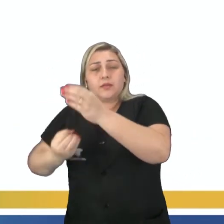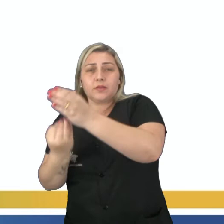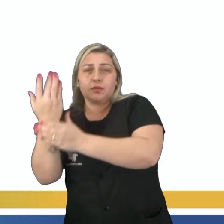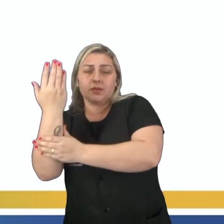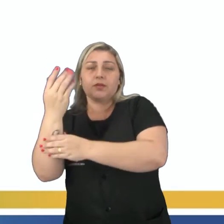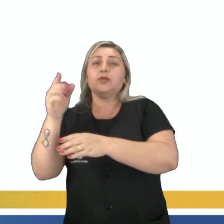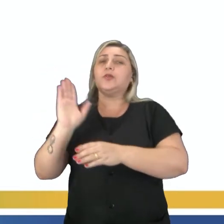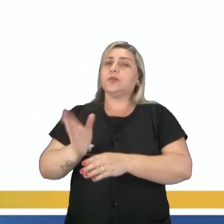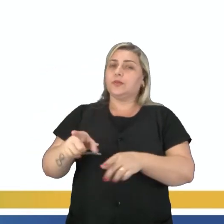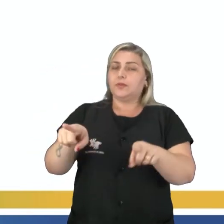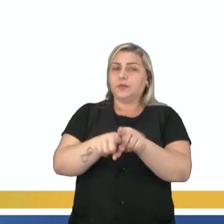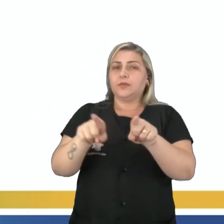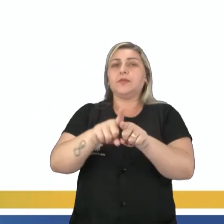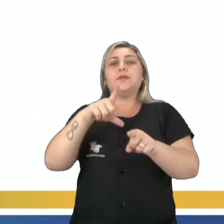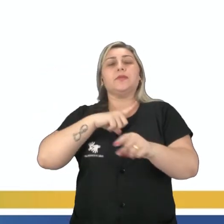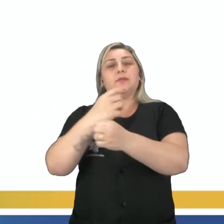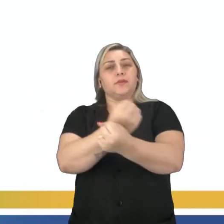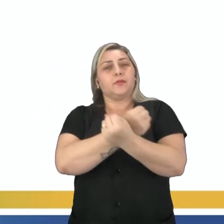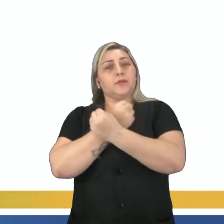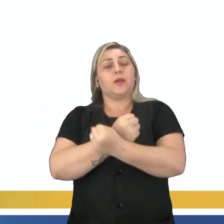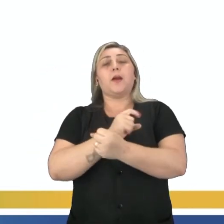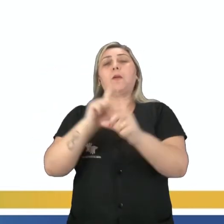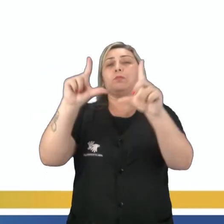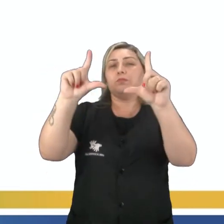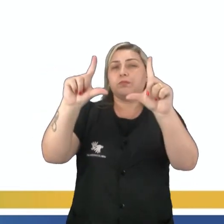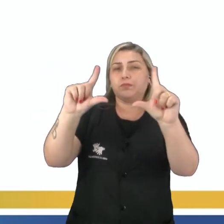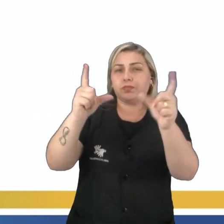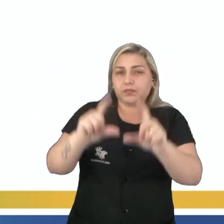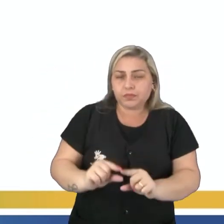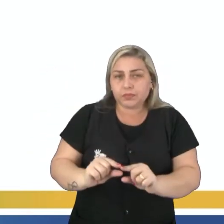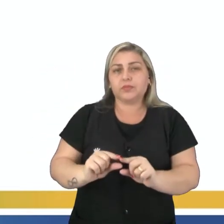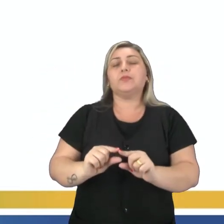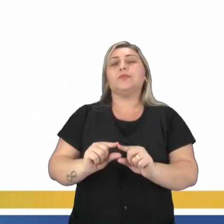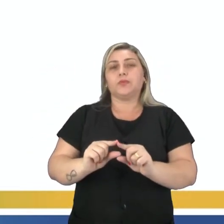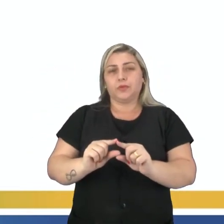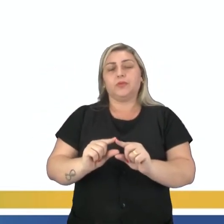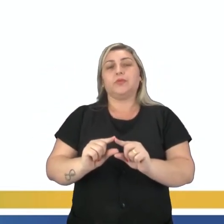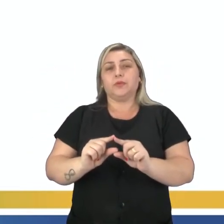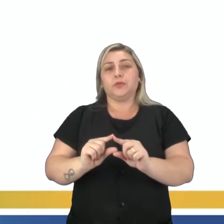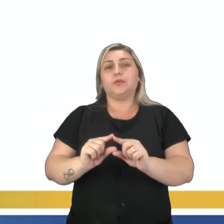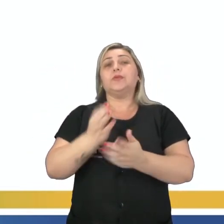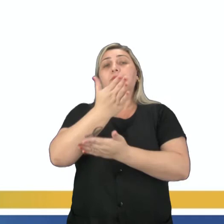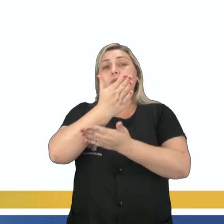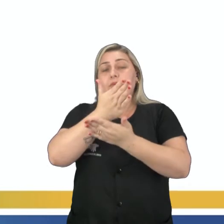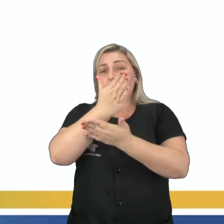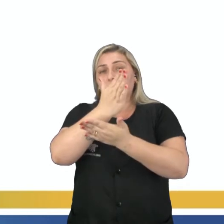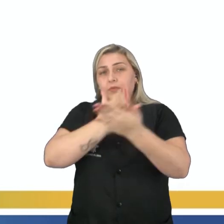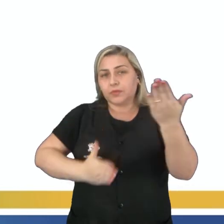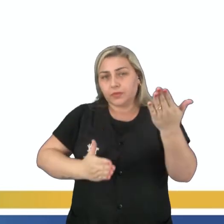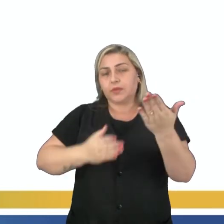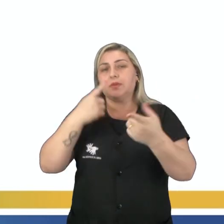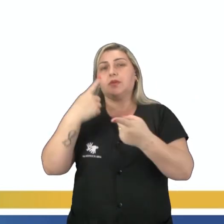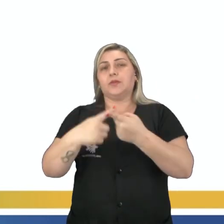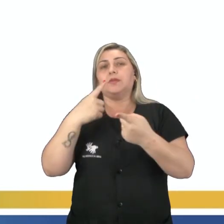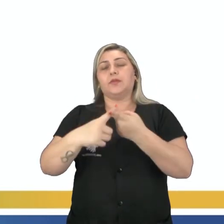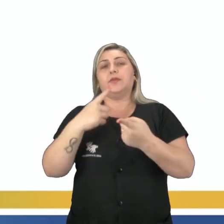os escravos eram bastante escassos, né? Era que tinham, poucos que tinham restado de